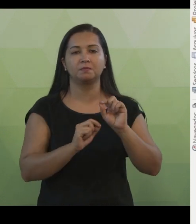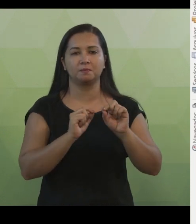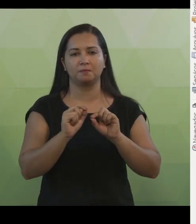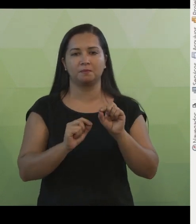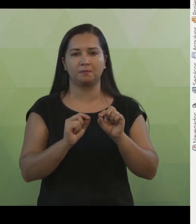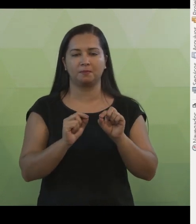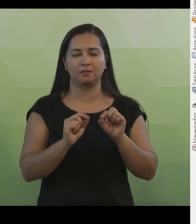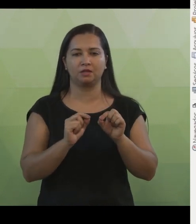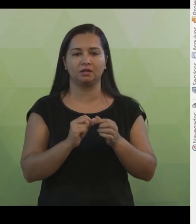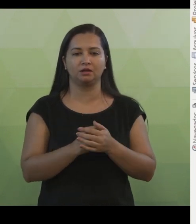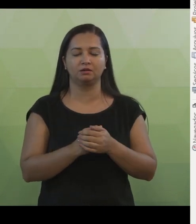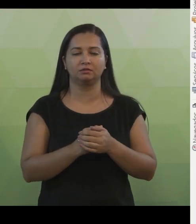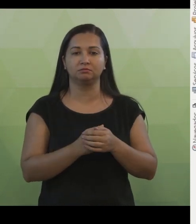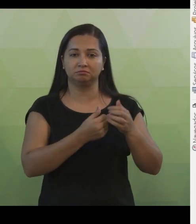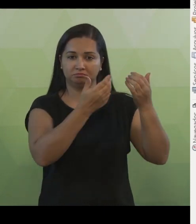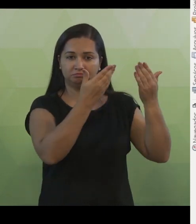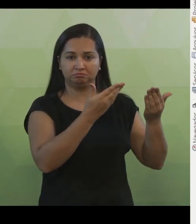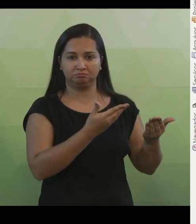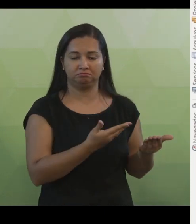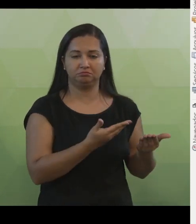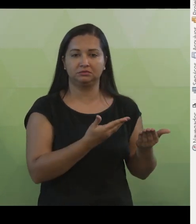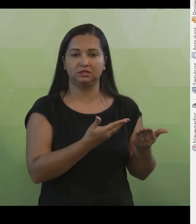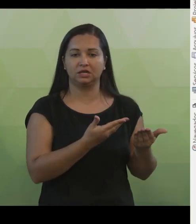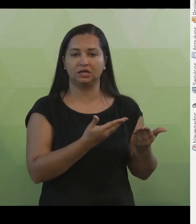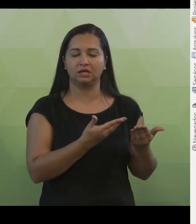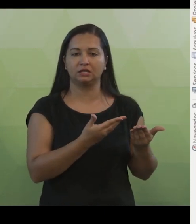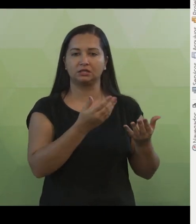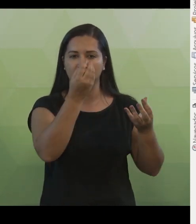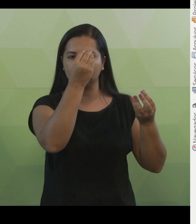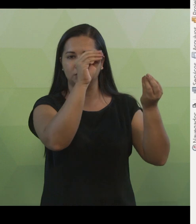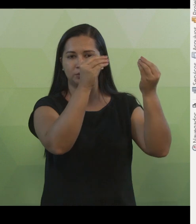mais 1. Vamos executar aqui para ver.